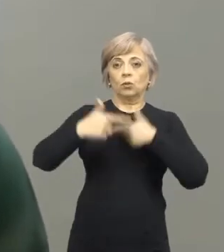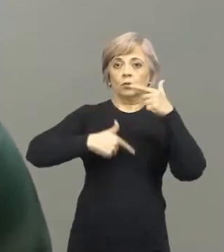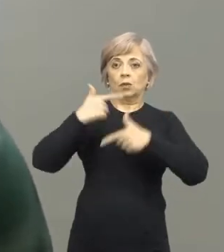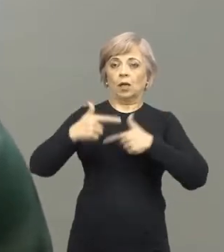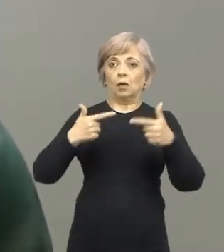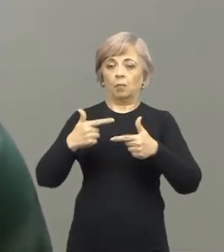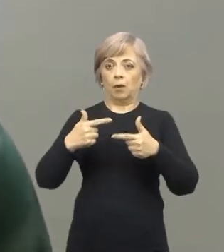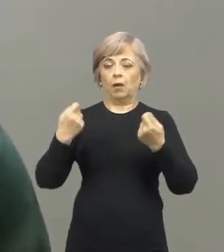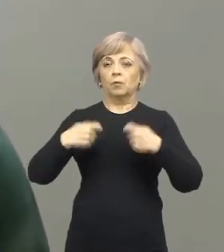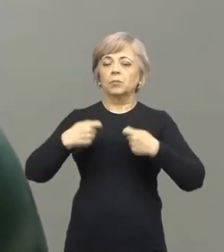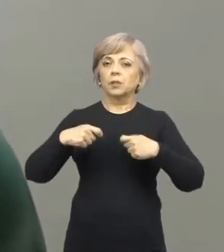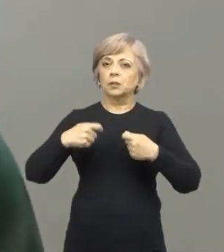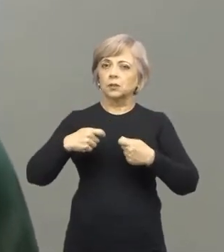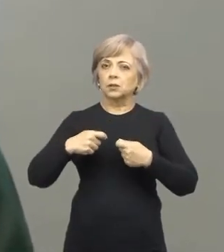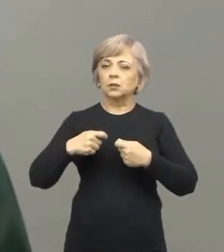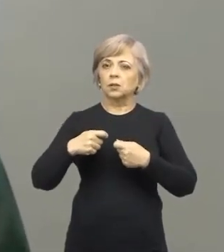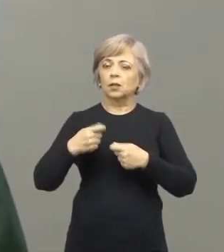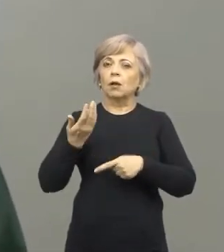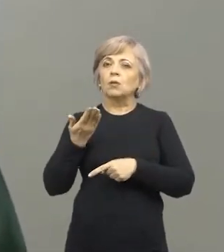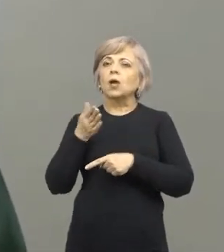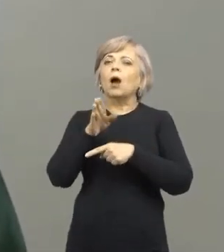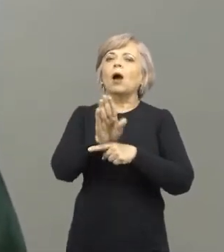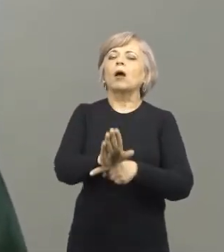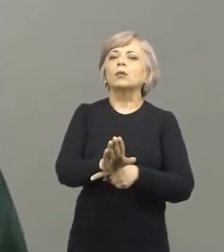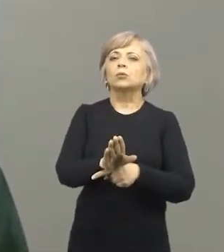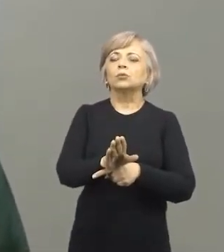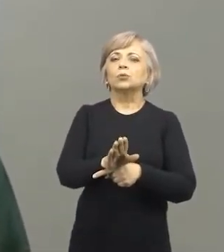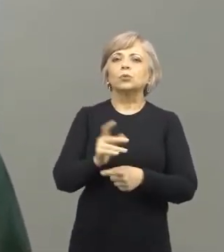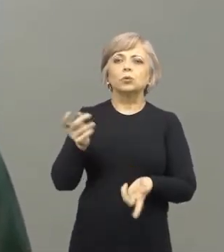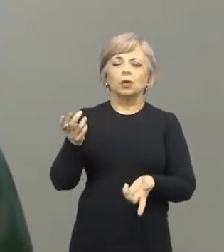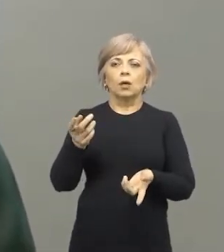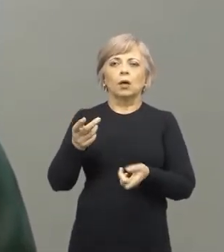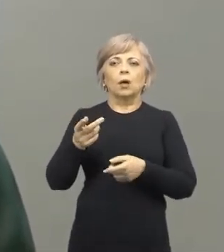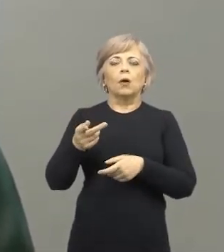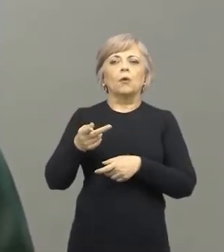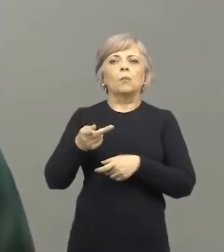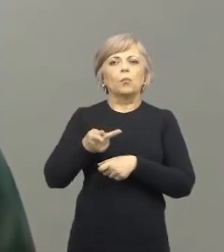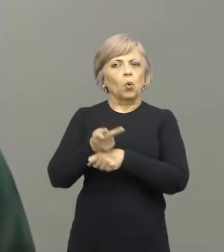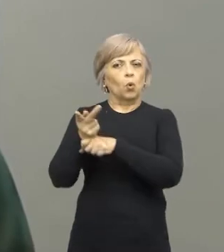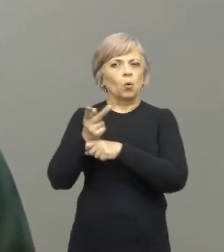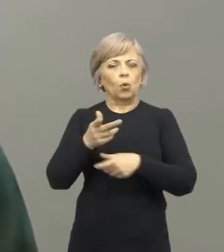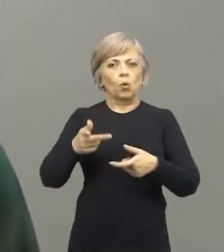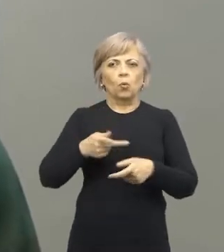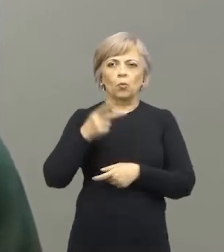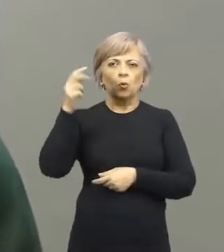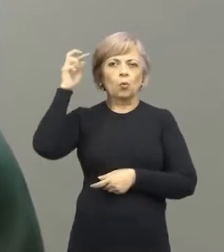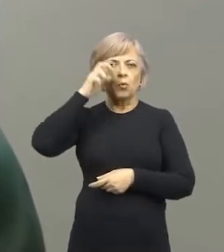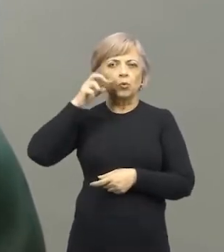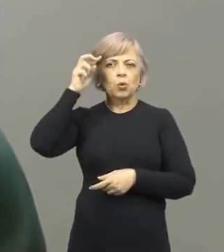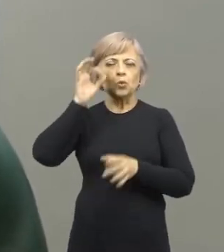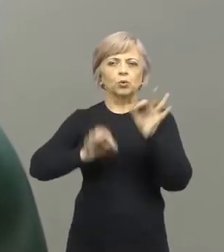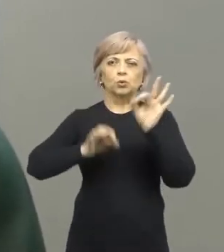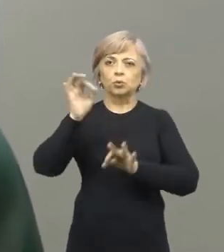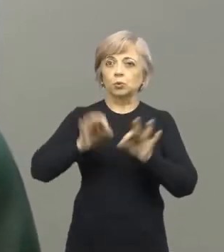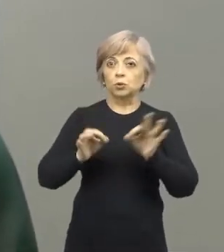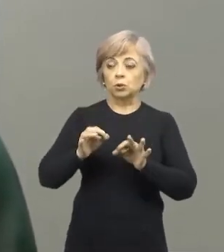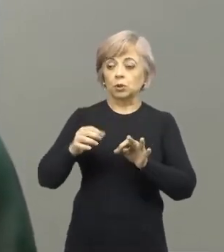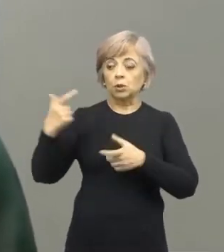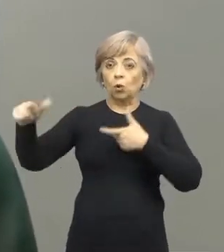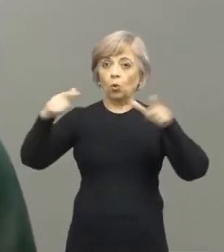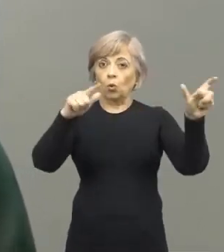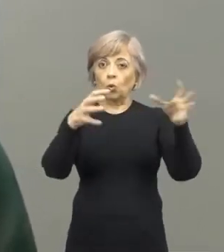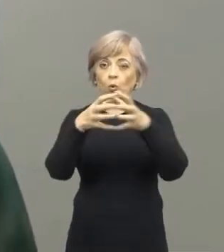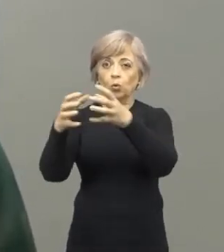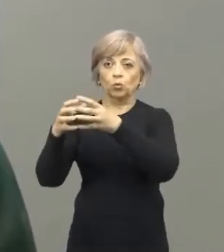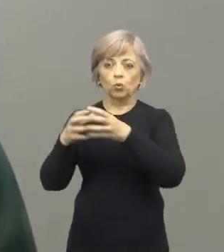de auxílio do promotor de justiça, nós não temos atribuição originária como os demais grupos, ele acabou crescendo em termos